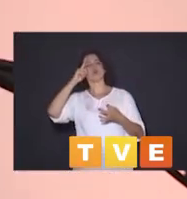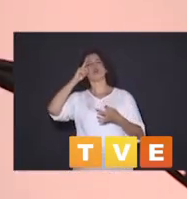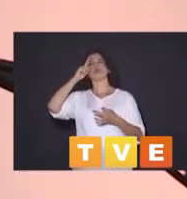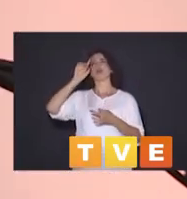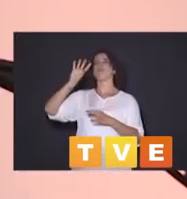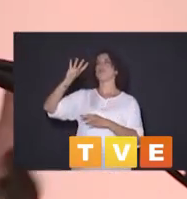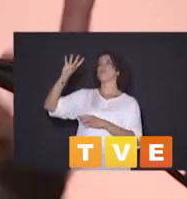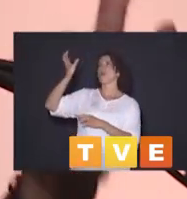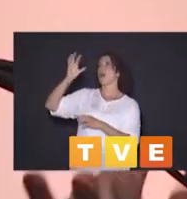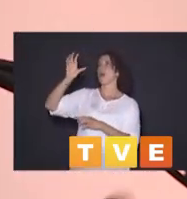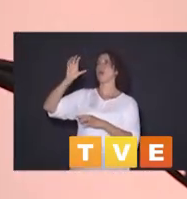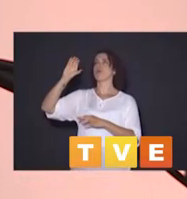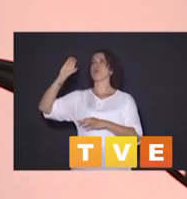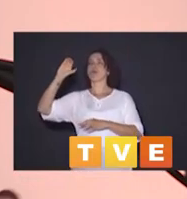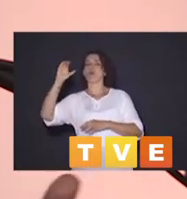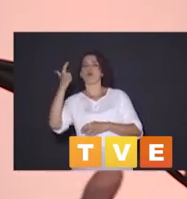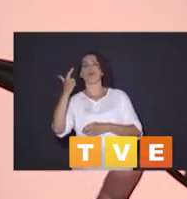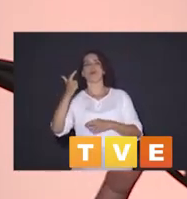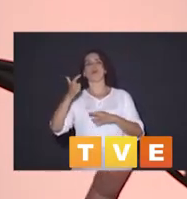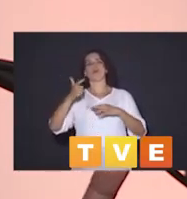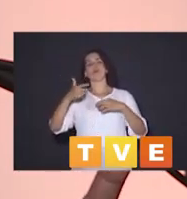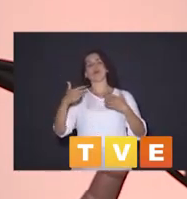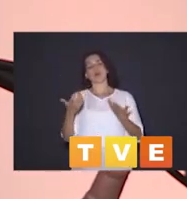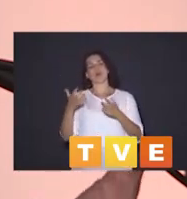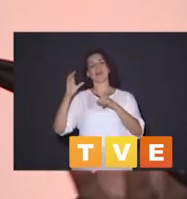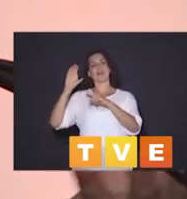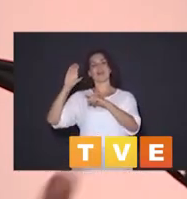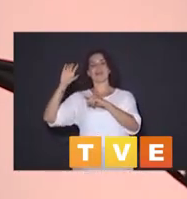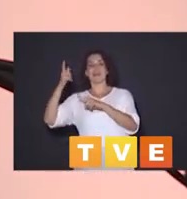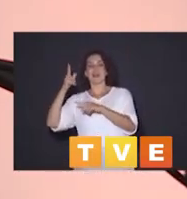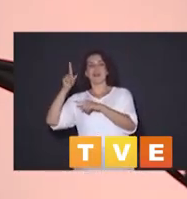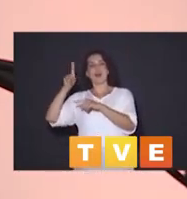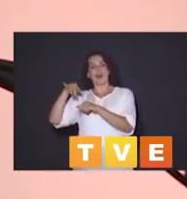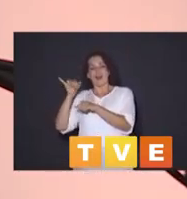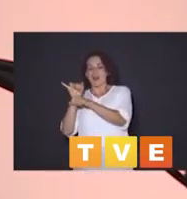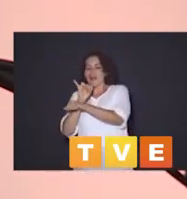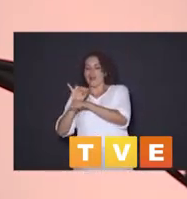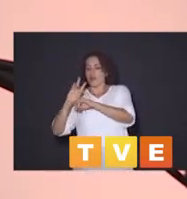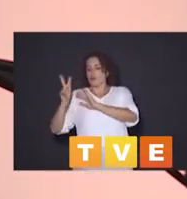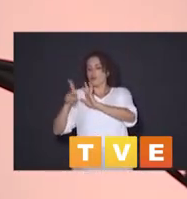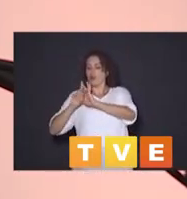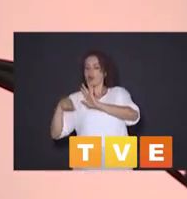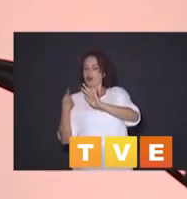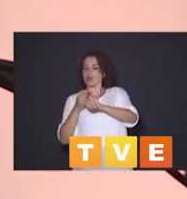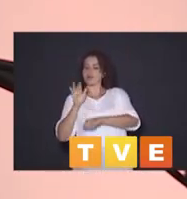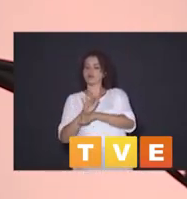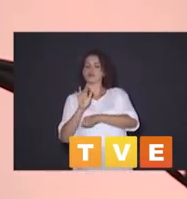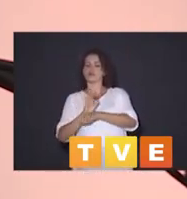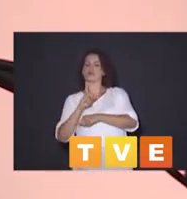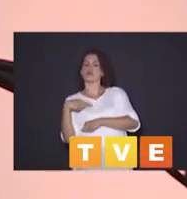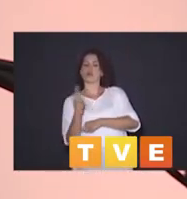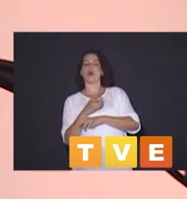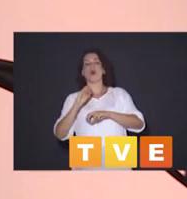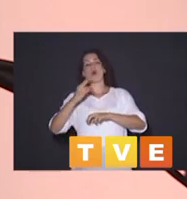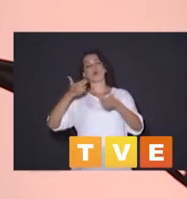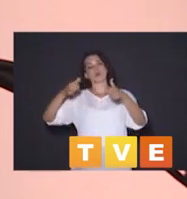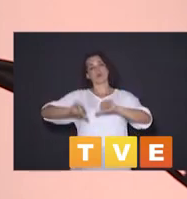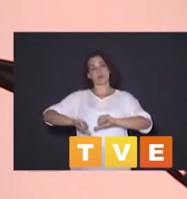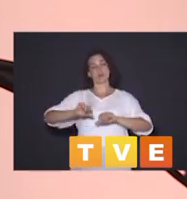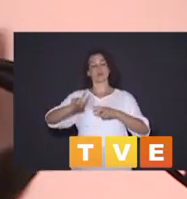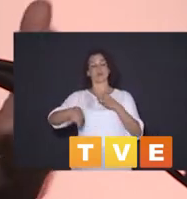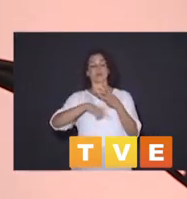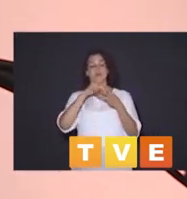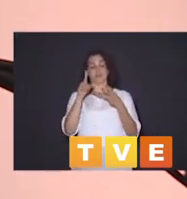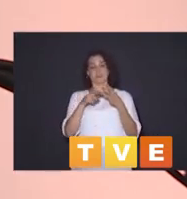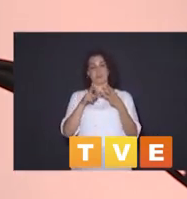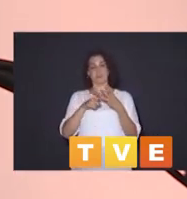clima e o crime é absolutamente estratégico para todos nós e terceiro ela tammo a questão das mudanças